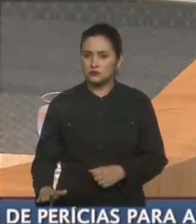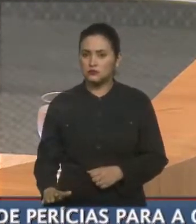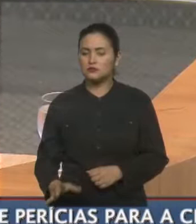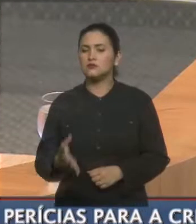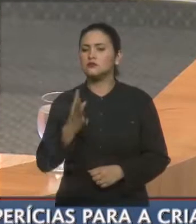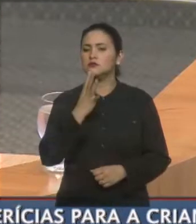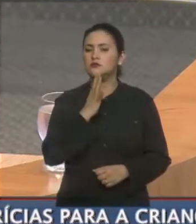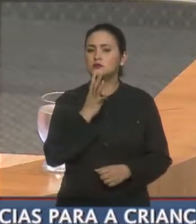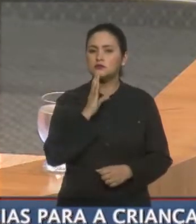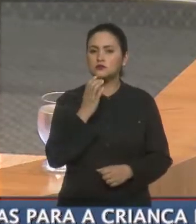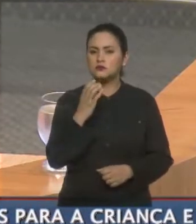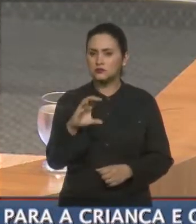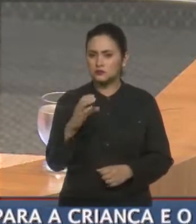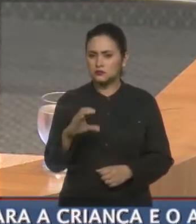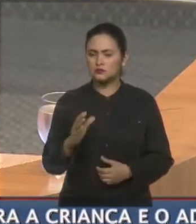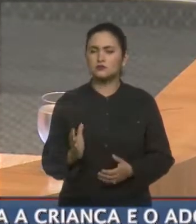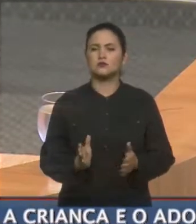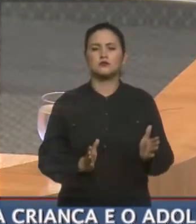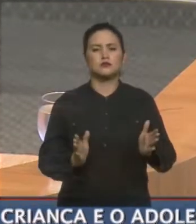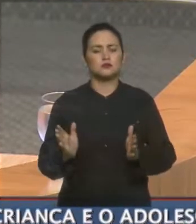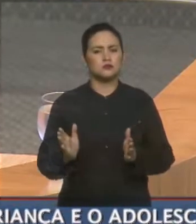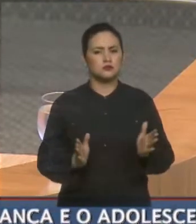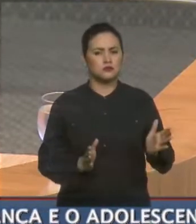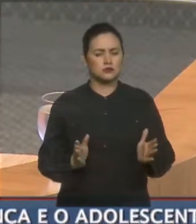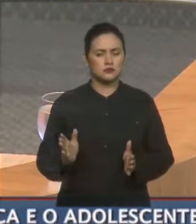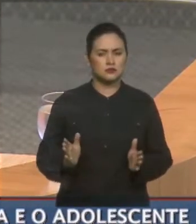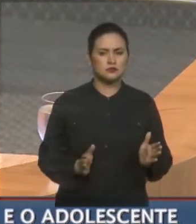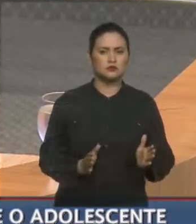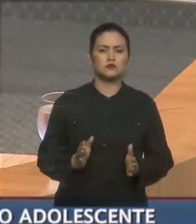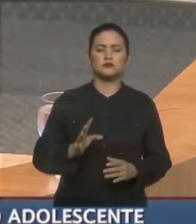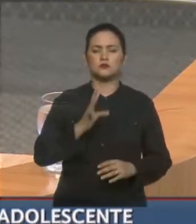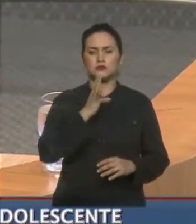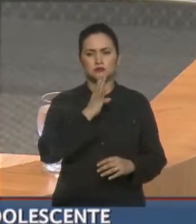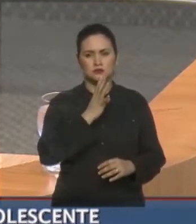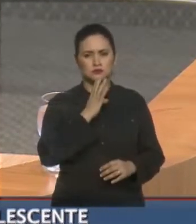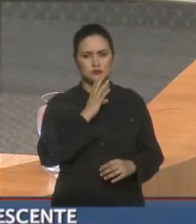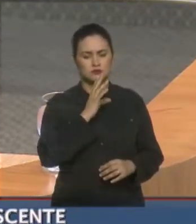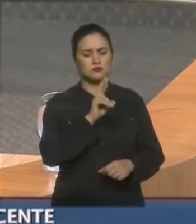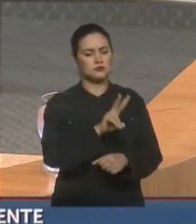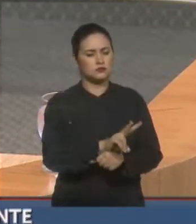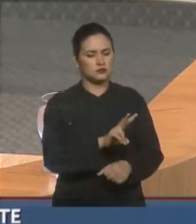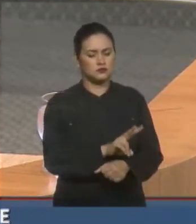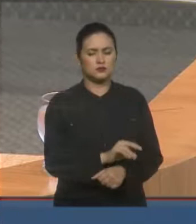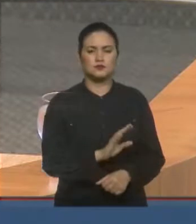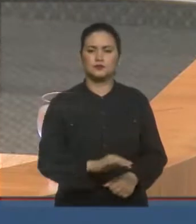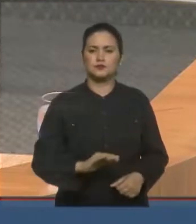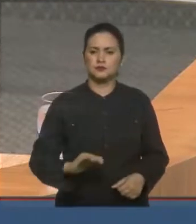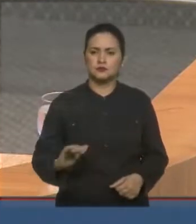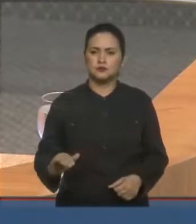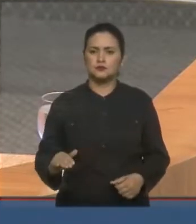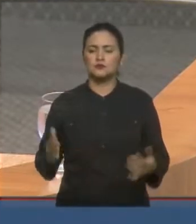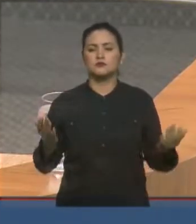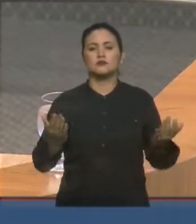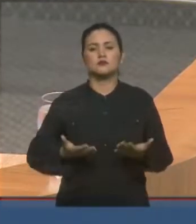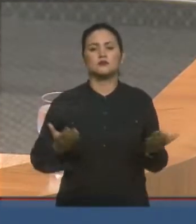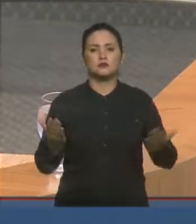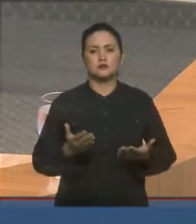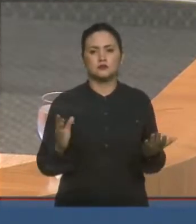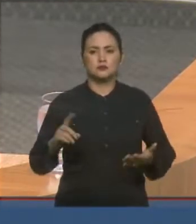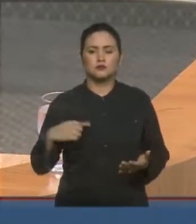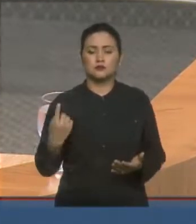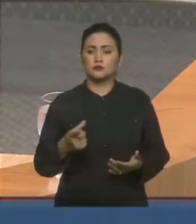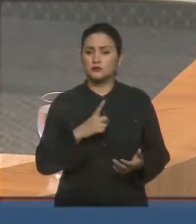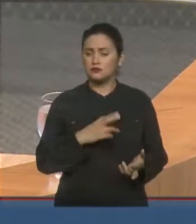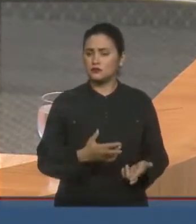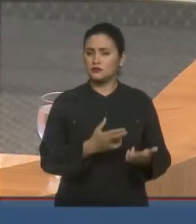ao conhecimento, para salvaguardar direitos e proteger crianças, nos cumpre hoje o papel de mobilizar a